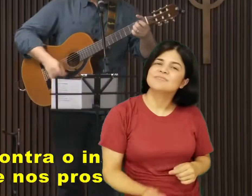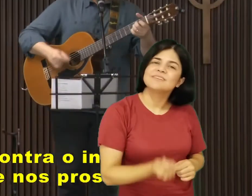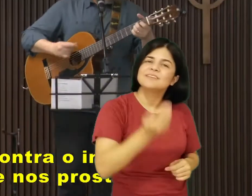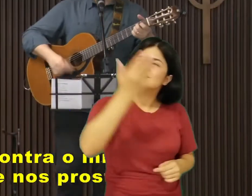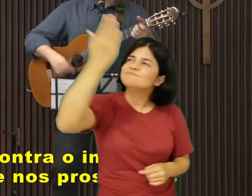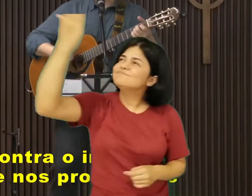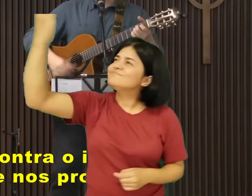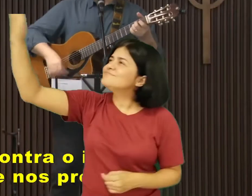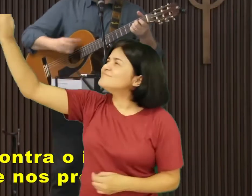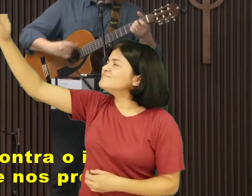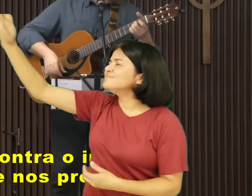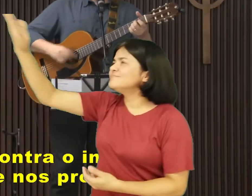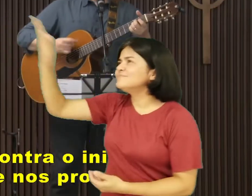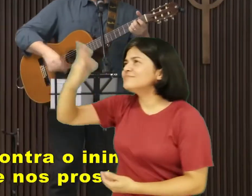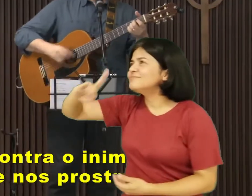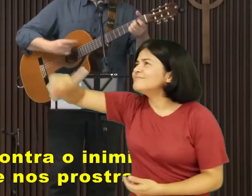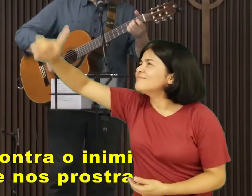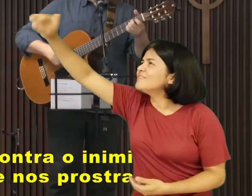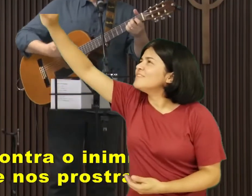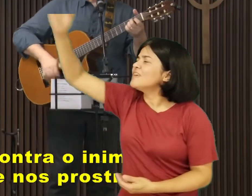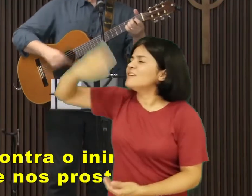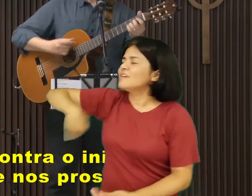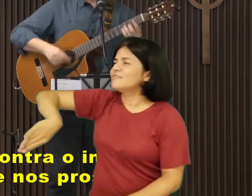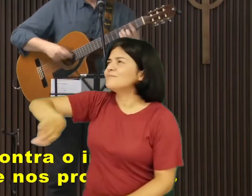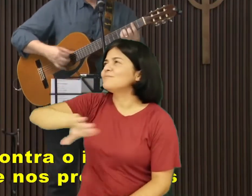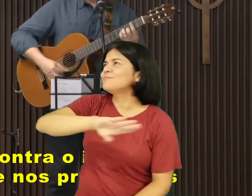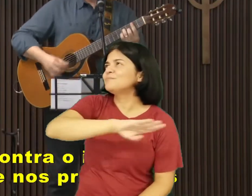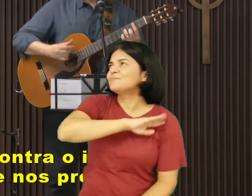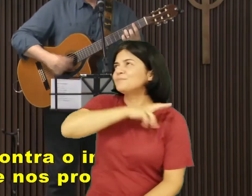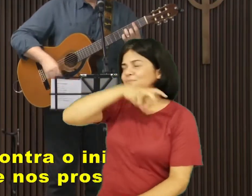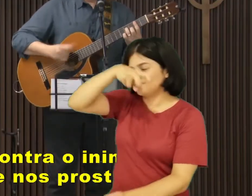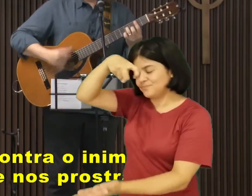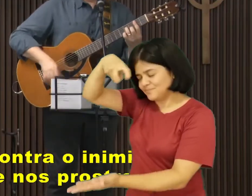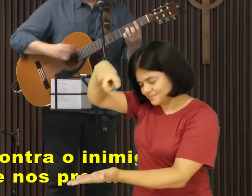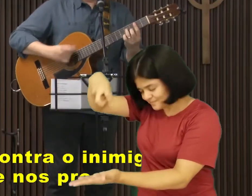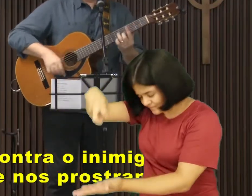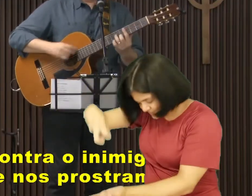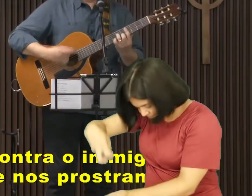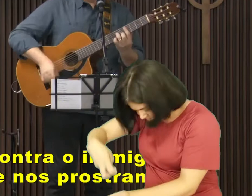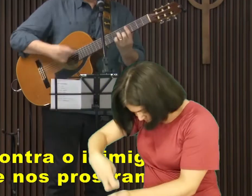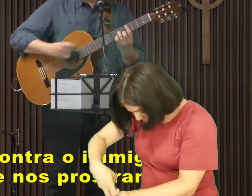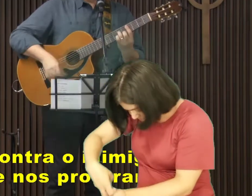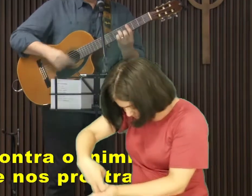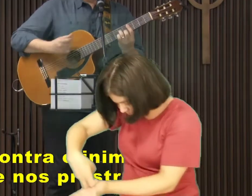Por isso diante dele nos prostramos,